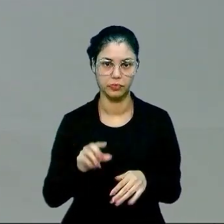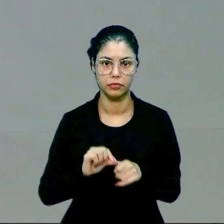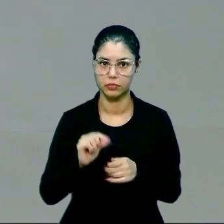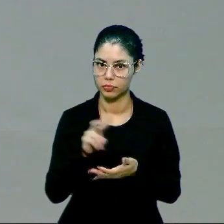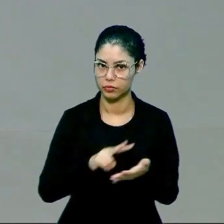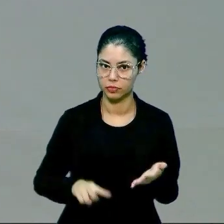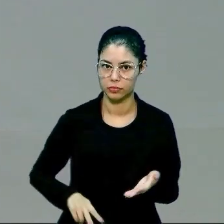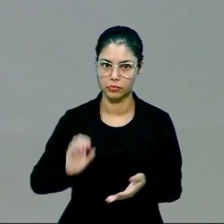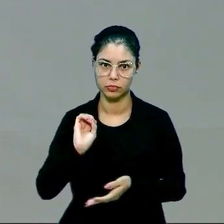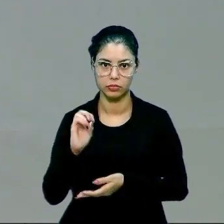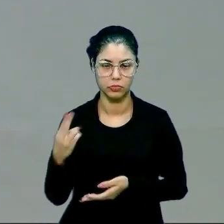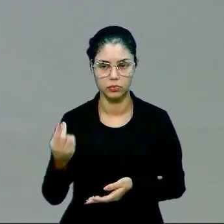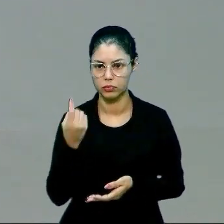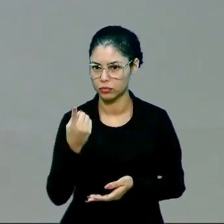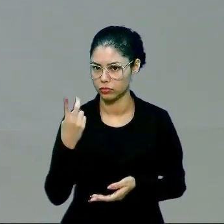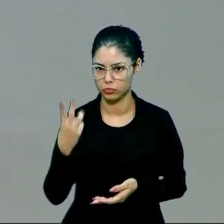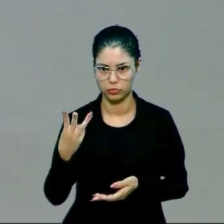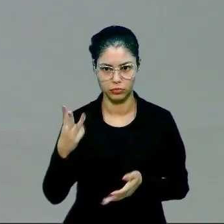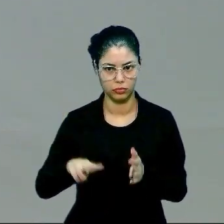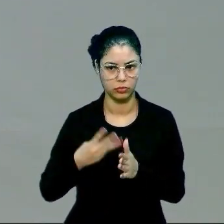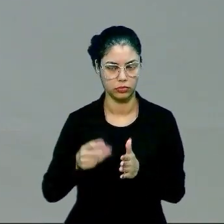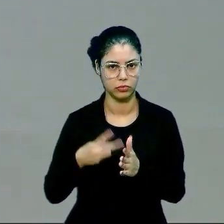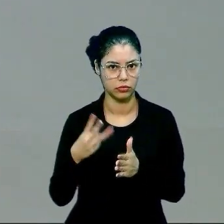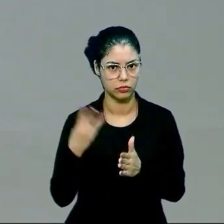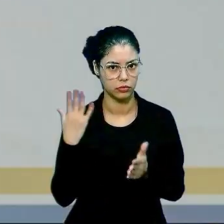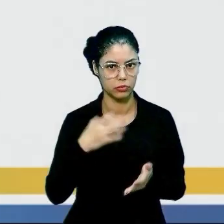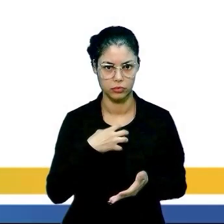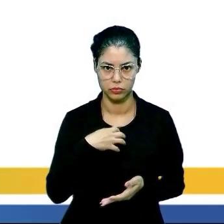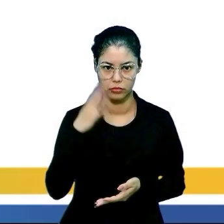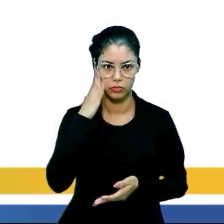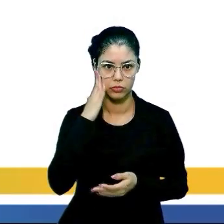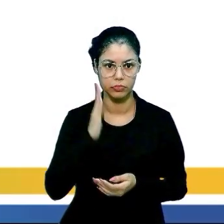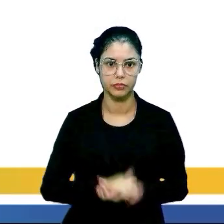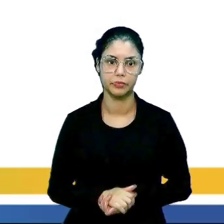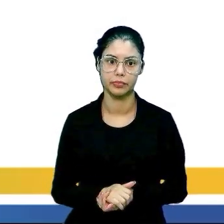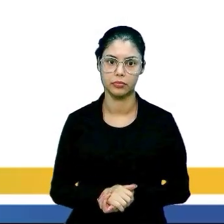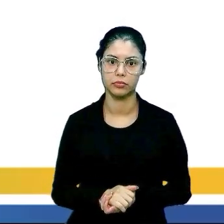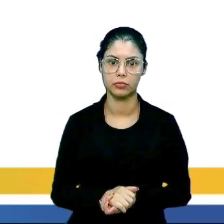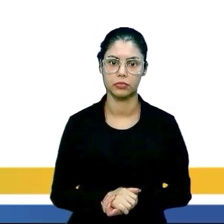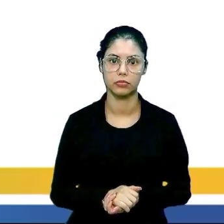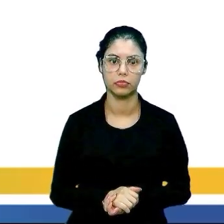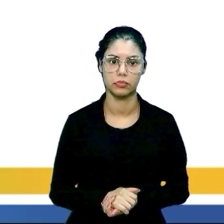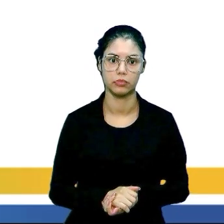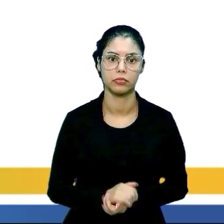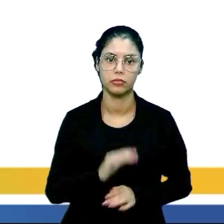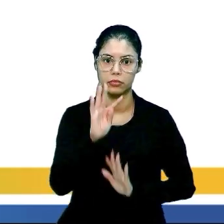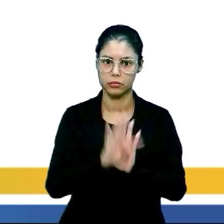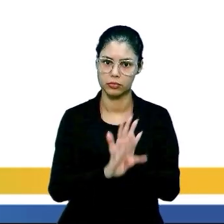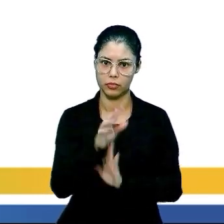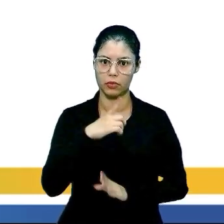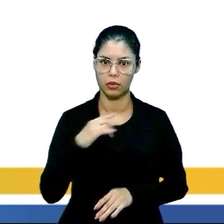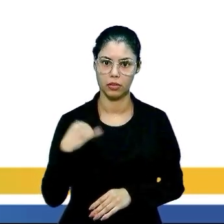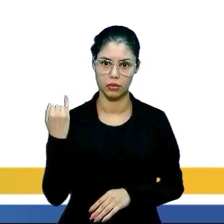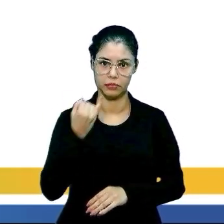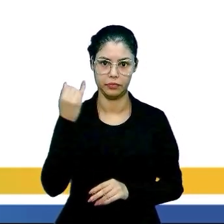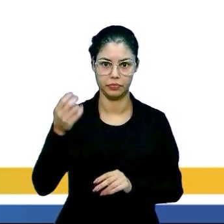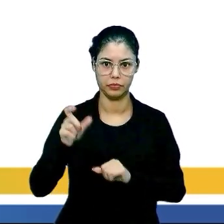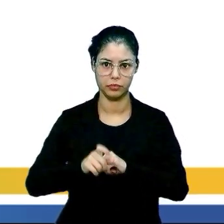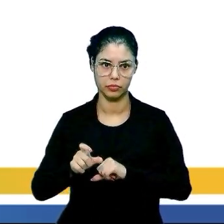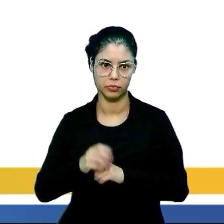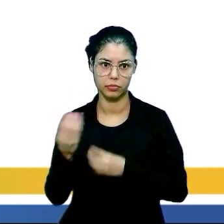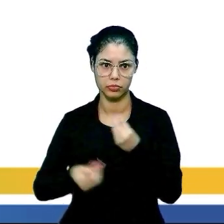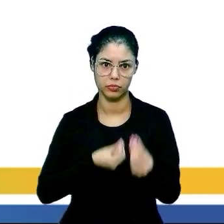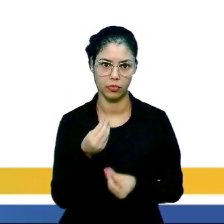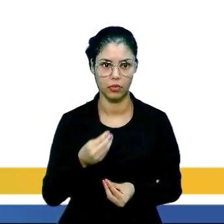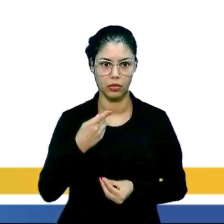a leitura ou faz uma, duas leituras para compreender o sentido. A pergunta é: esse termo tem